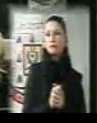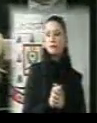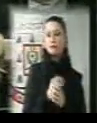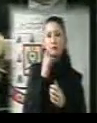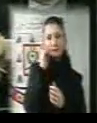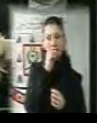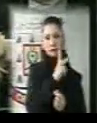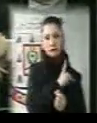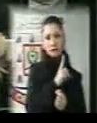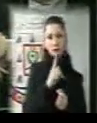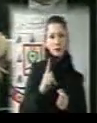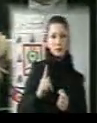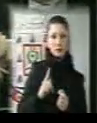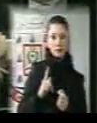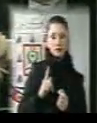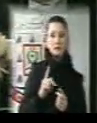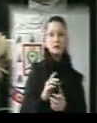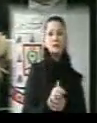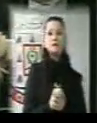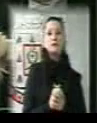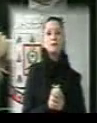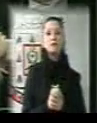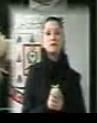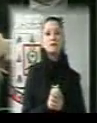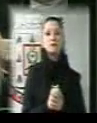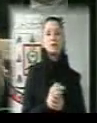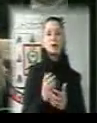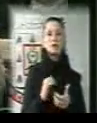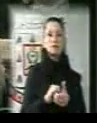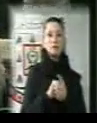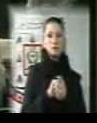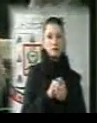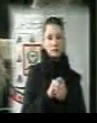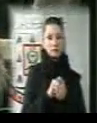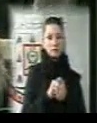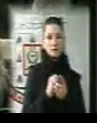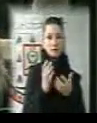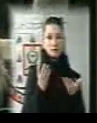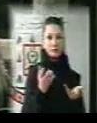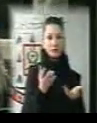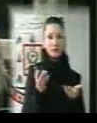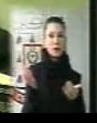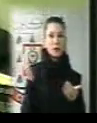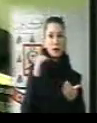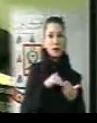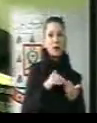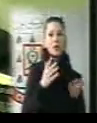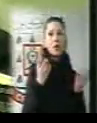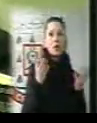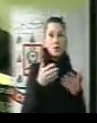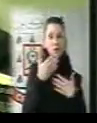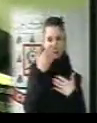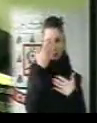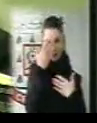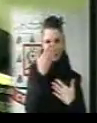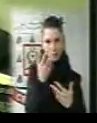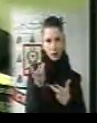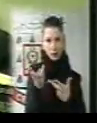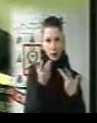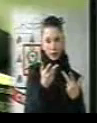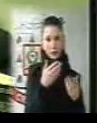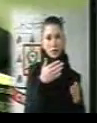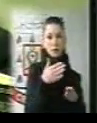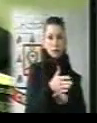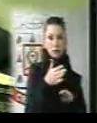Senhor presidente, senhor Ricardo Fabris, ao tempo que cumprimento vossa senhoria, venho através do presente agradecer o convite